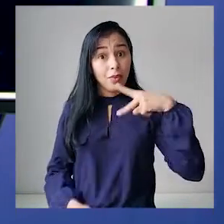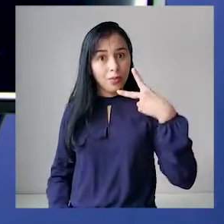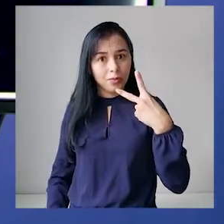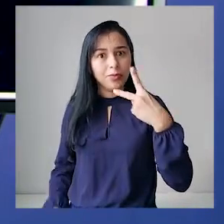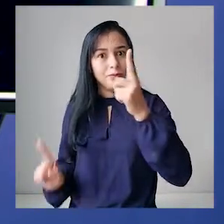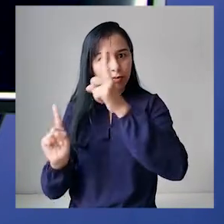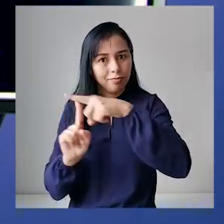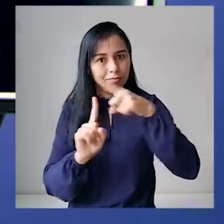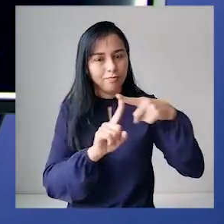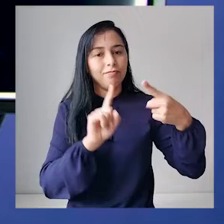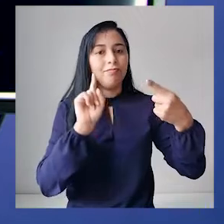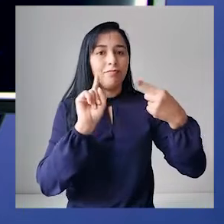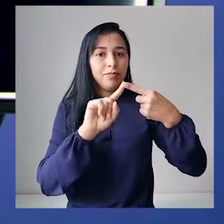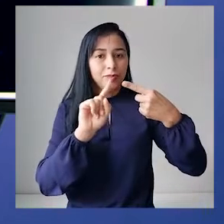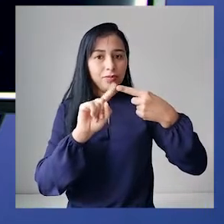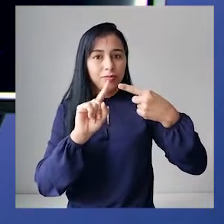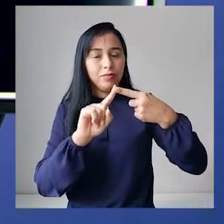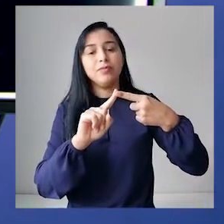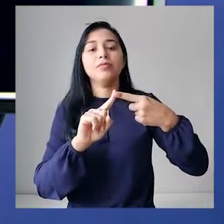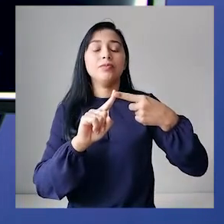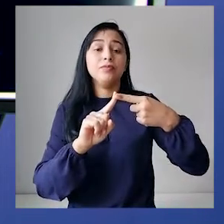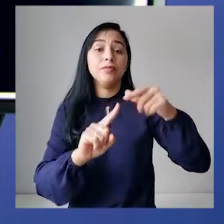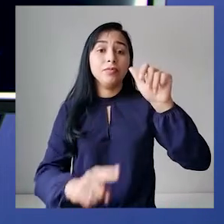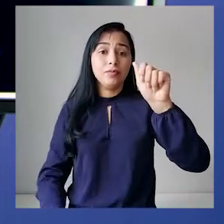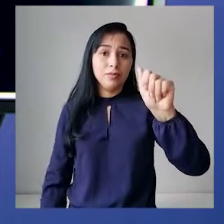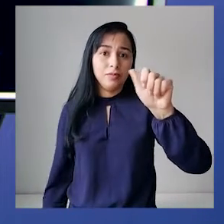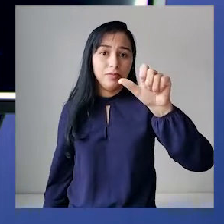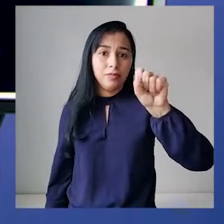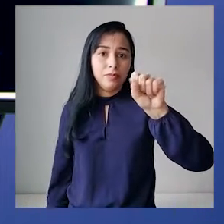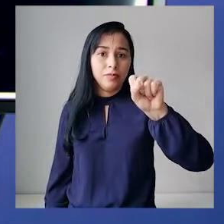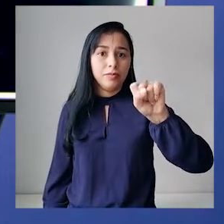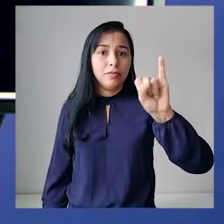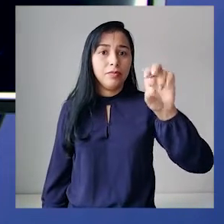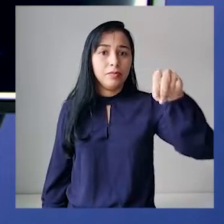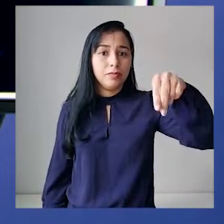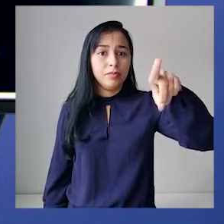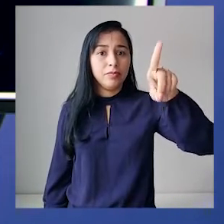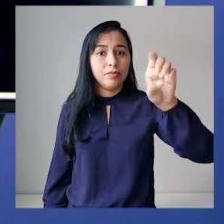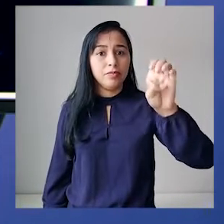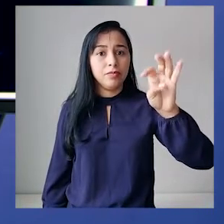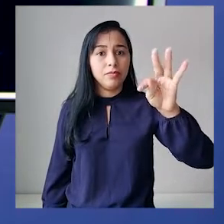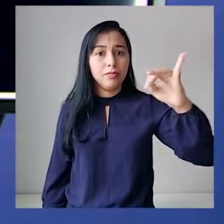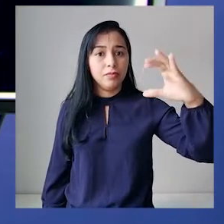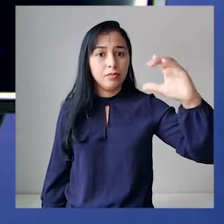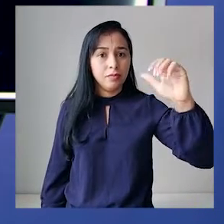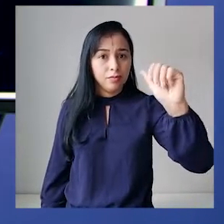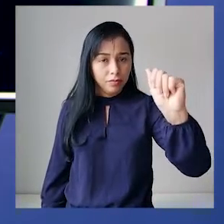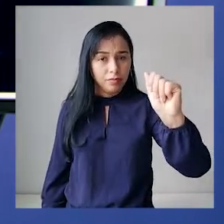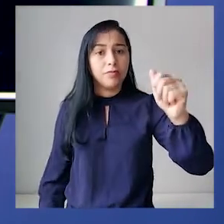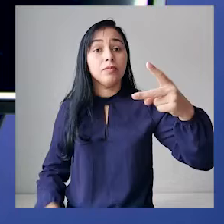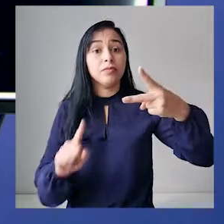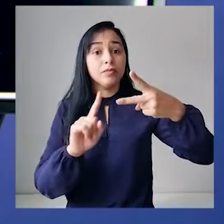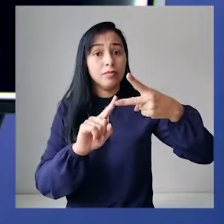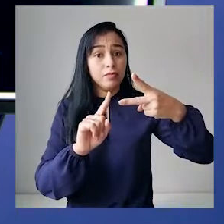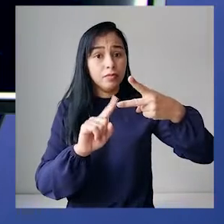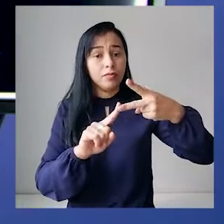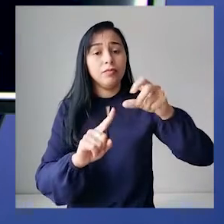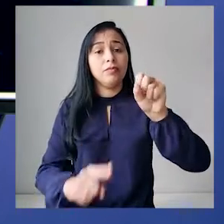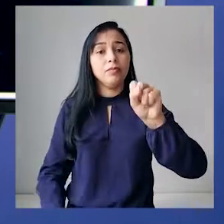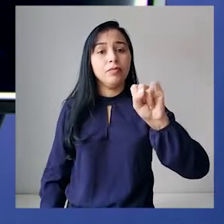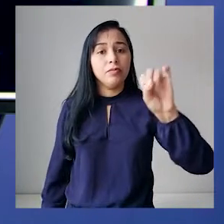2 tipos, que são elas: as orações coordenadas assindéticas e as orações